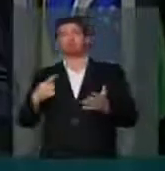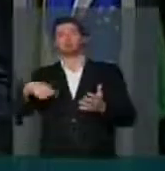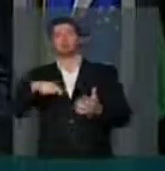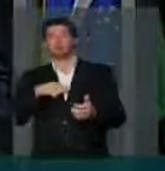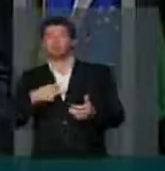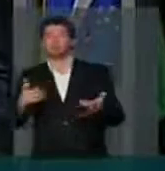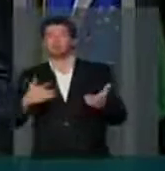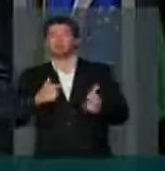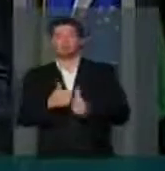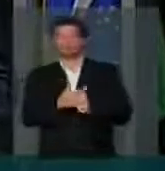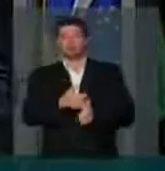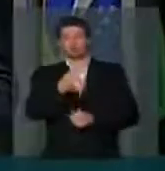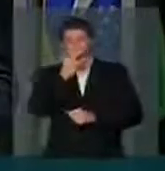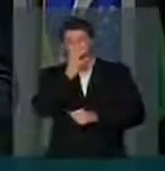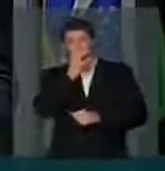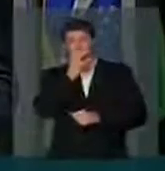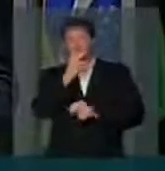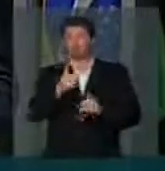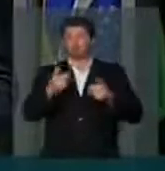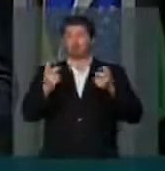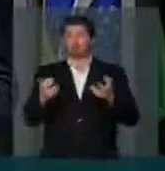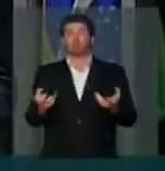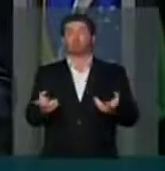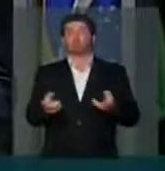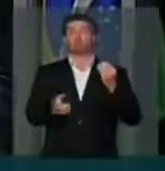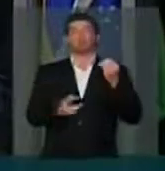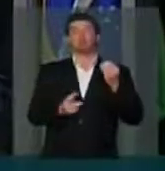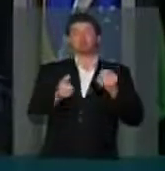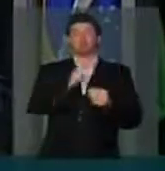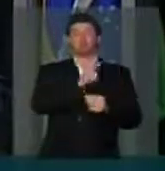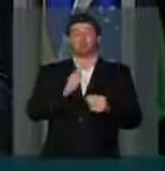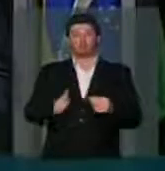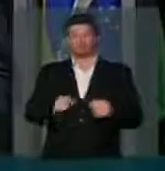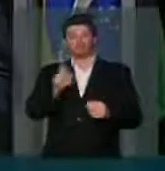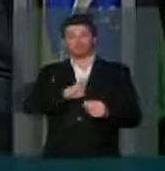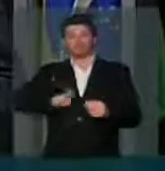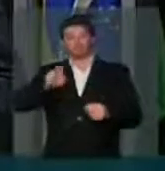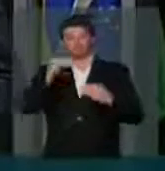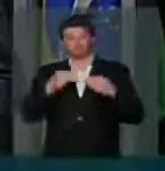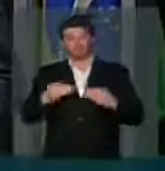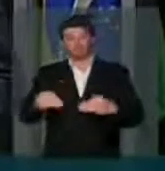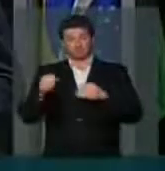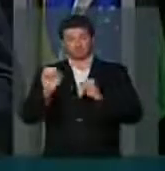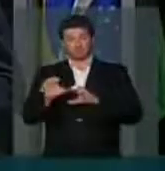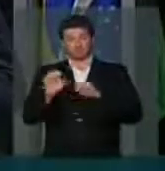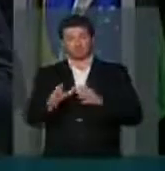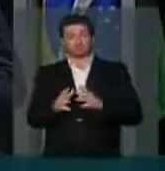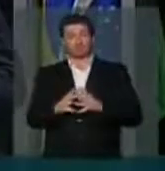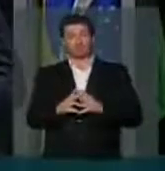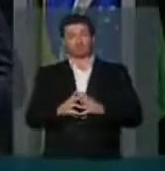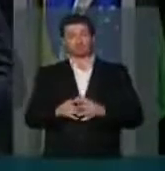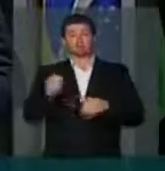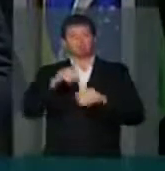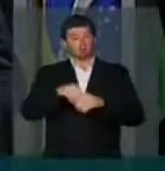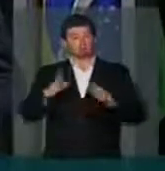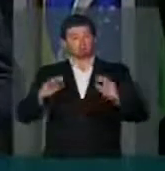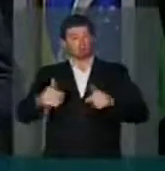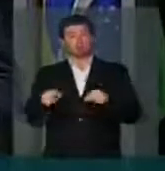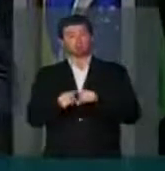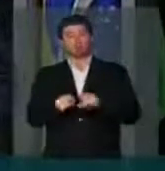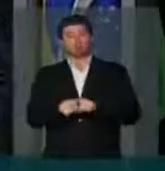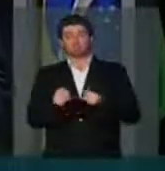estamos acompanhando e cobrando para que o governo, através do Ministério da Educação, na própria comissão,